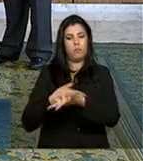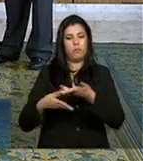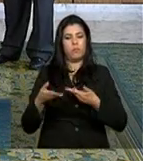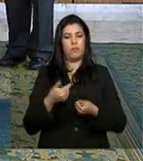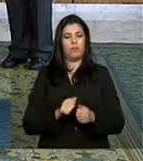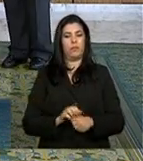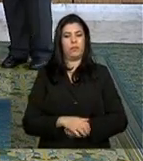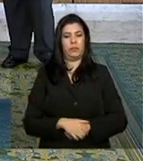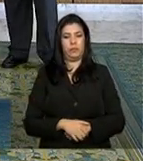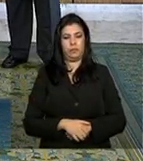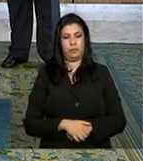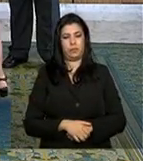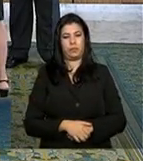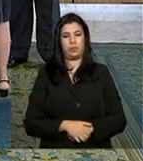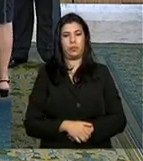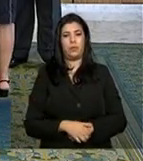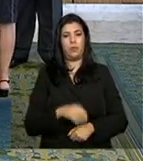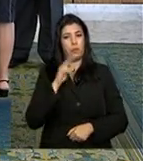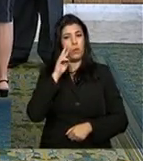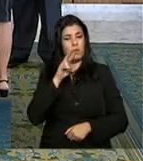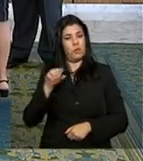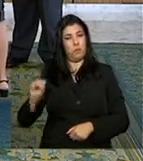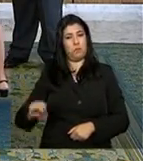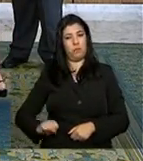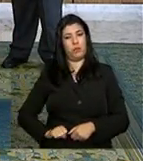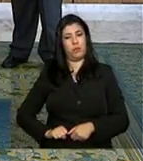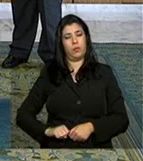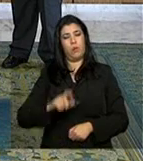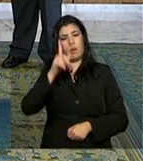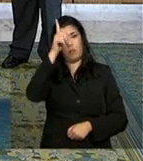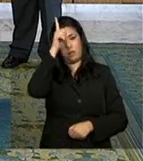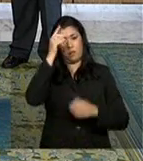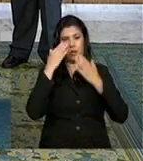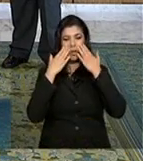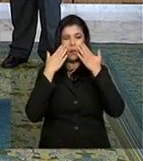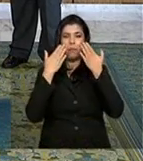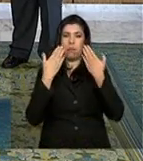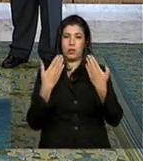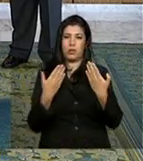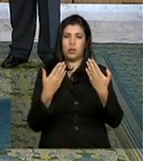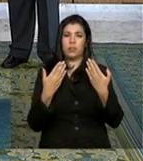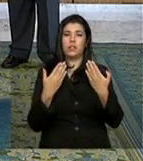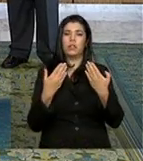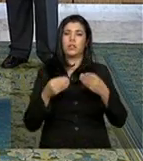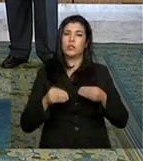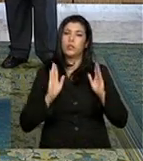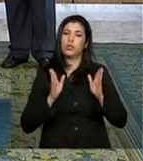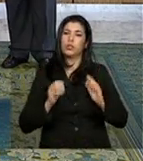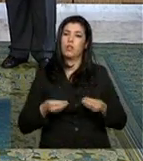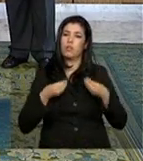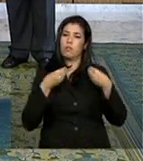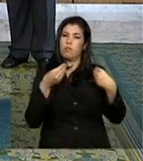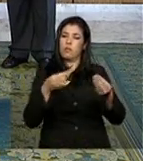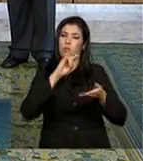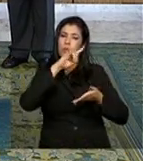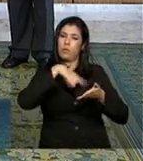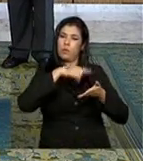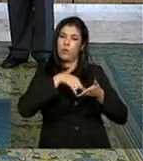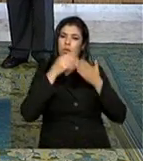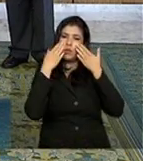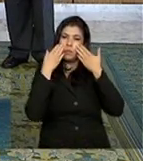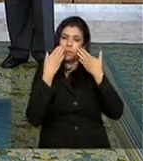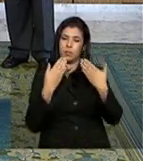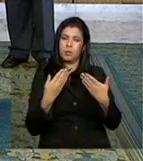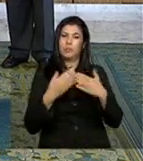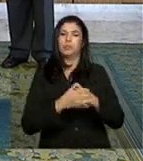embaixador da Alemanha se apresenta, a presidenta Dilma Rousseff, ele já entregou a sua carta credencial e a partir desse